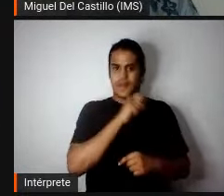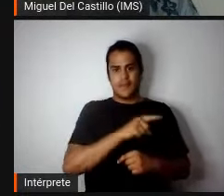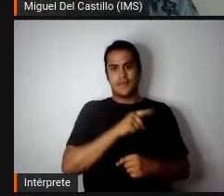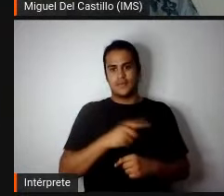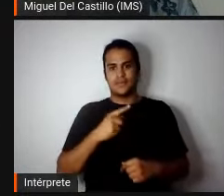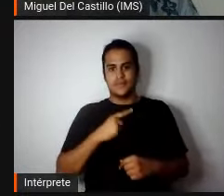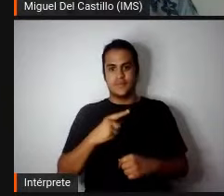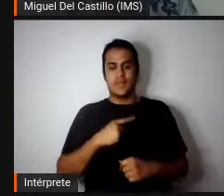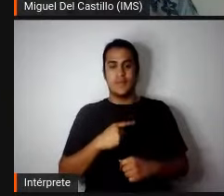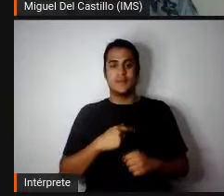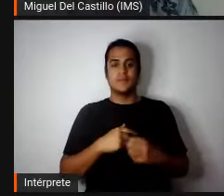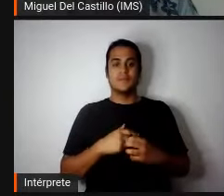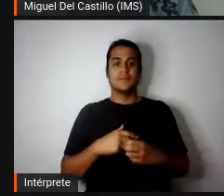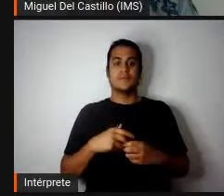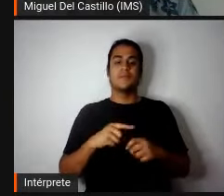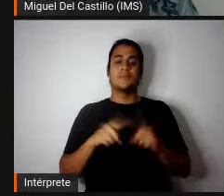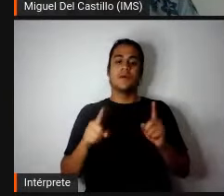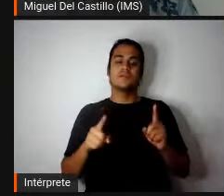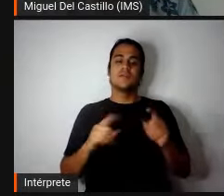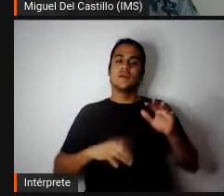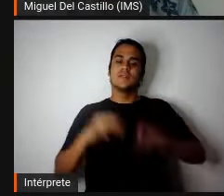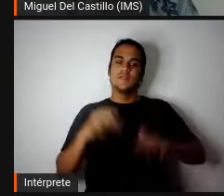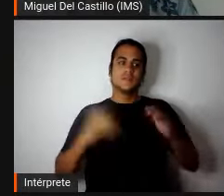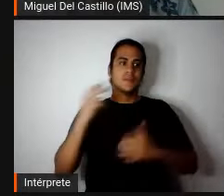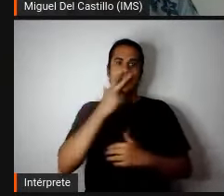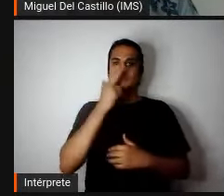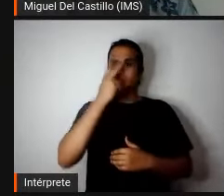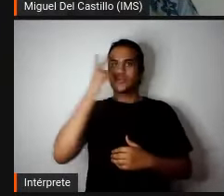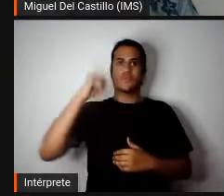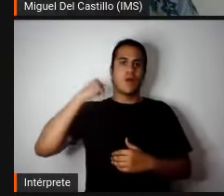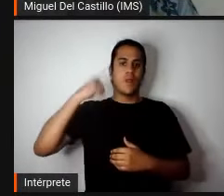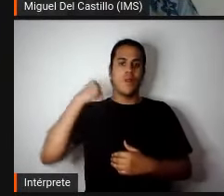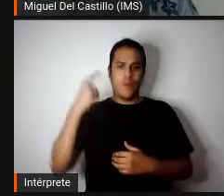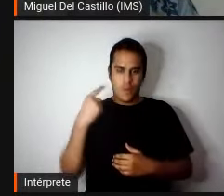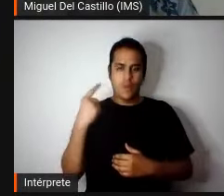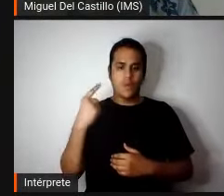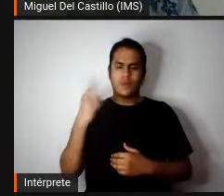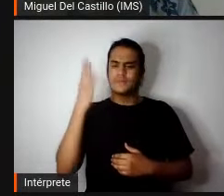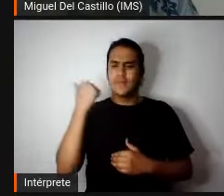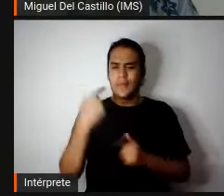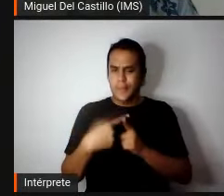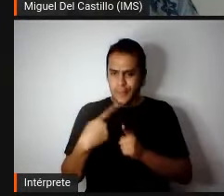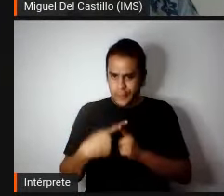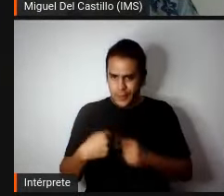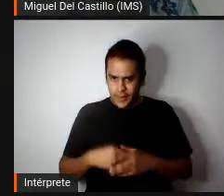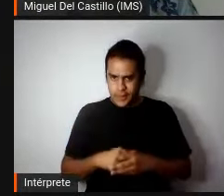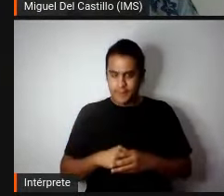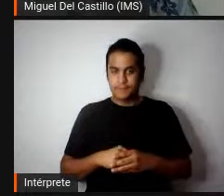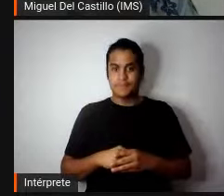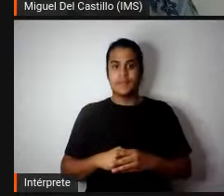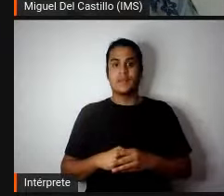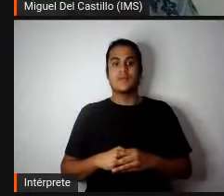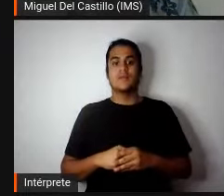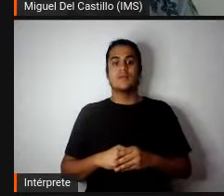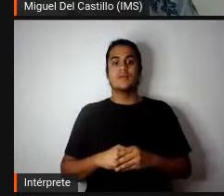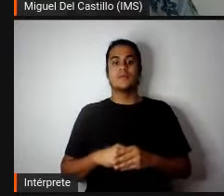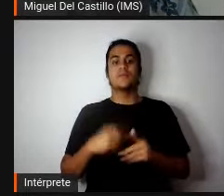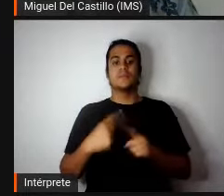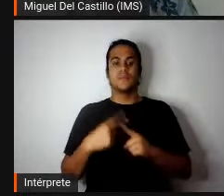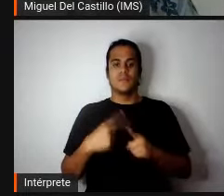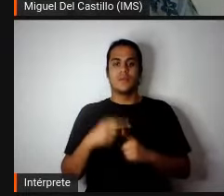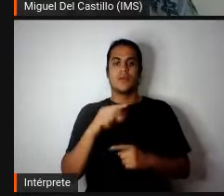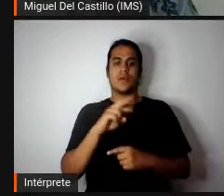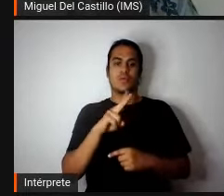eu às vezes, pessoas ficam doidas. Sabe por quê? Porque a Ruth Closso também